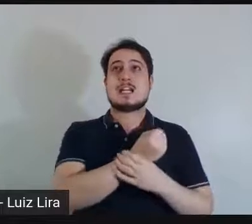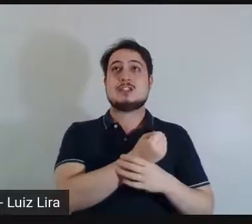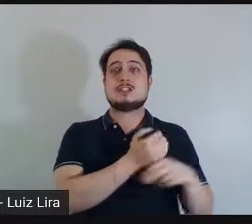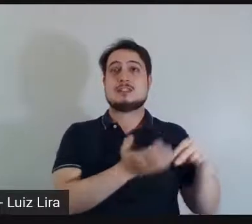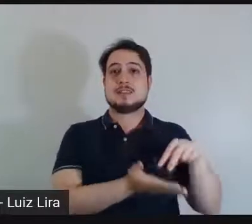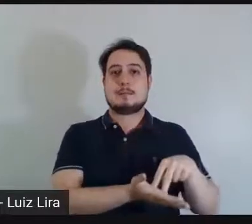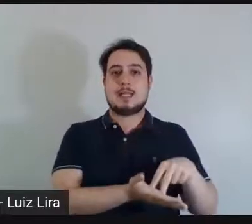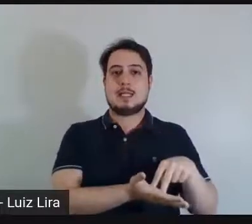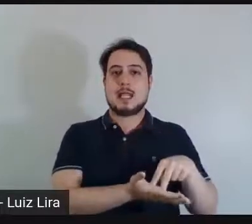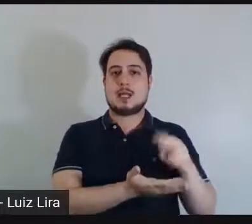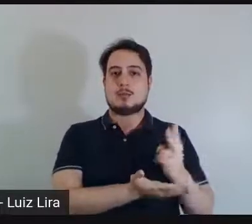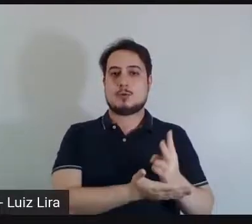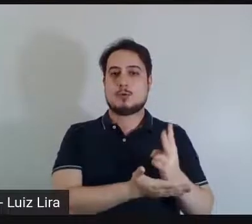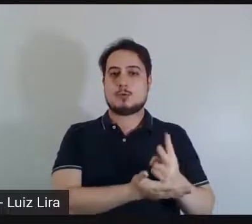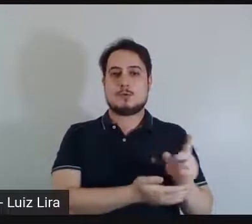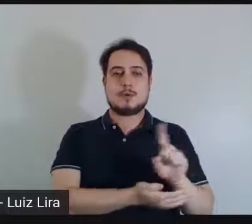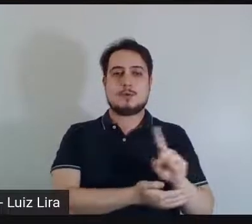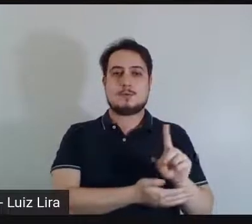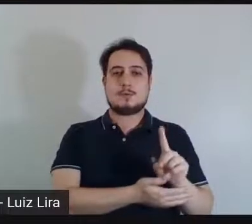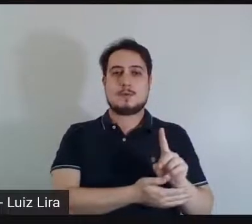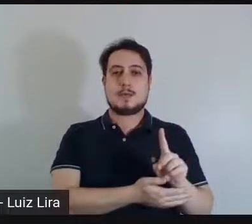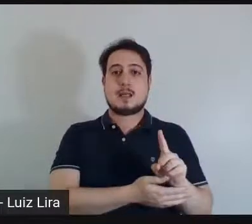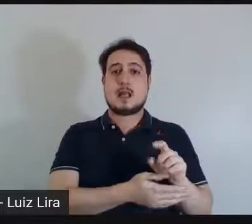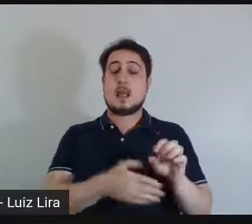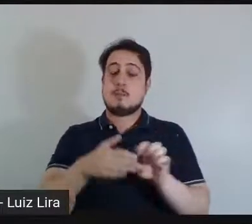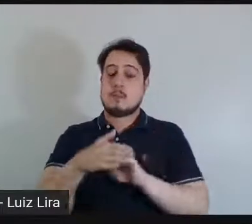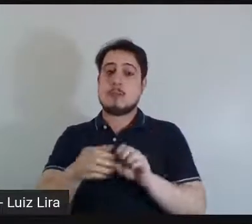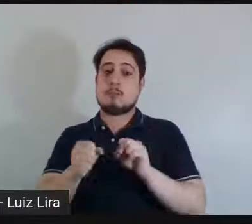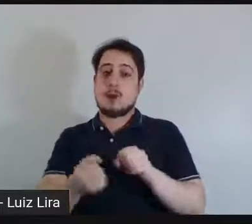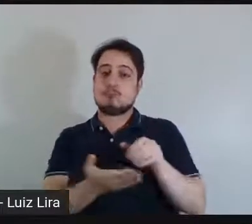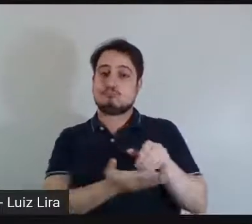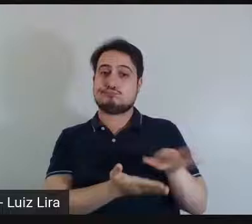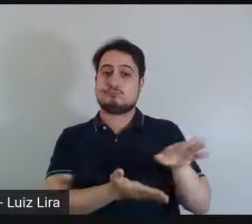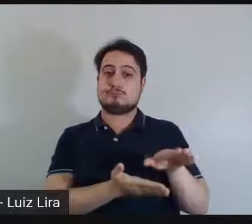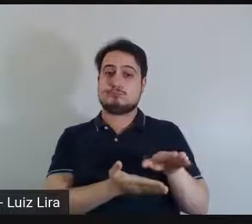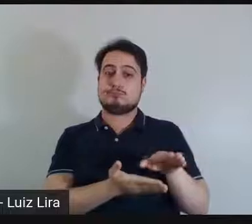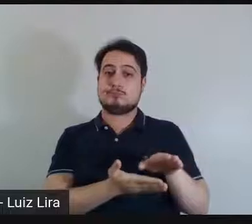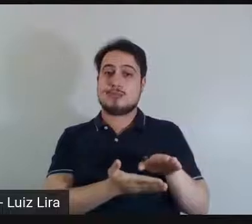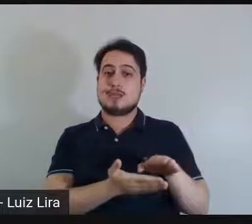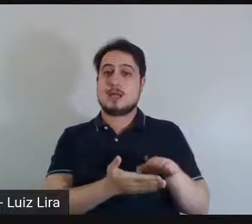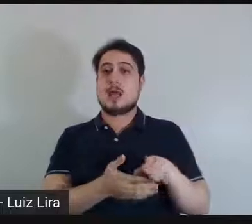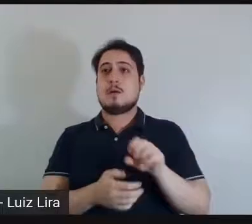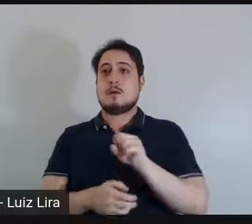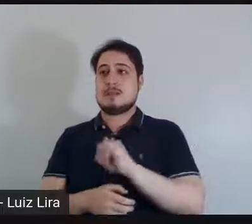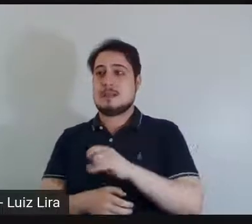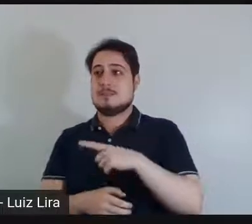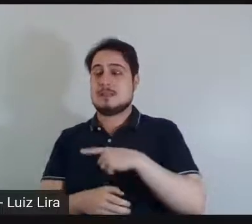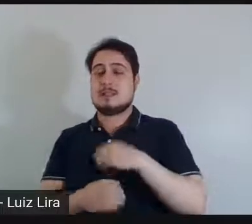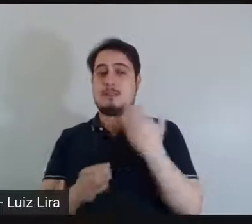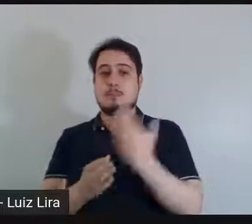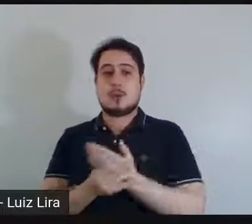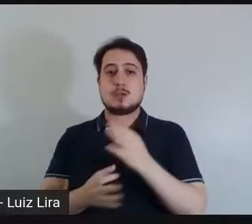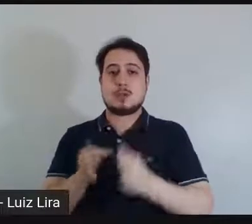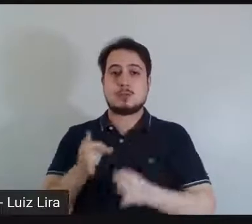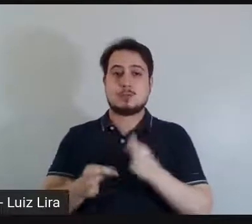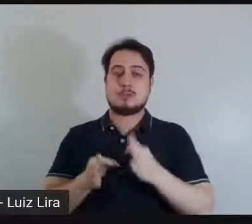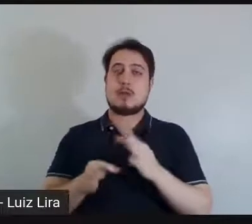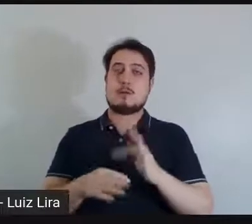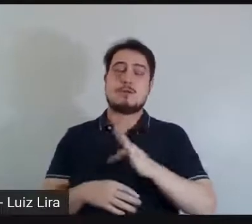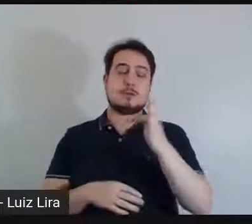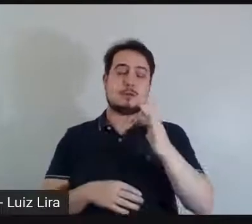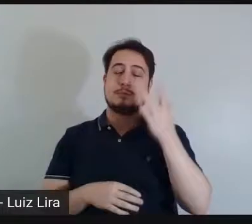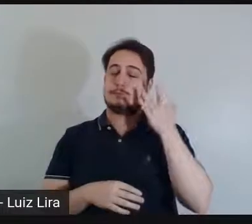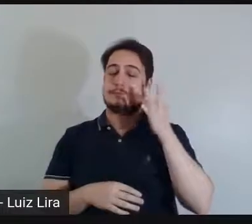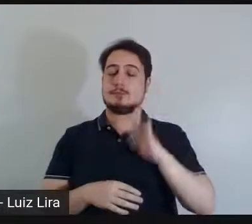estabilidade, o que não impede a empresa de mandar ele embora. Agora, se depois vai ter judicialização lá na frente, né, isso é